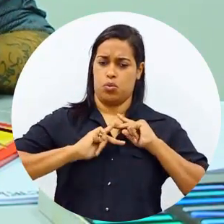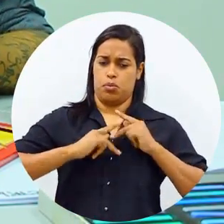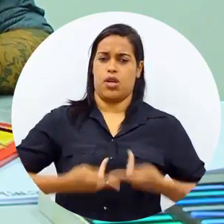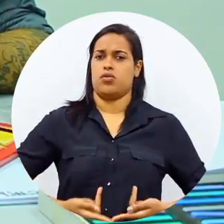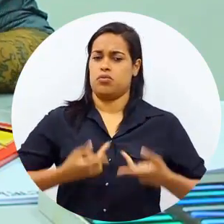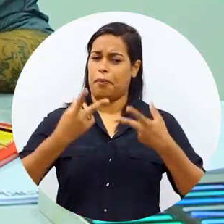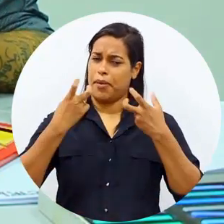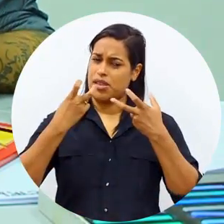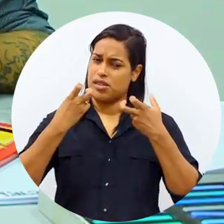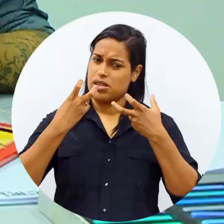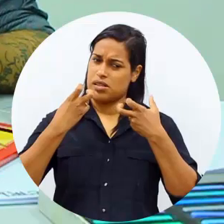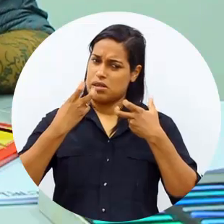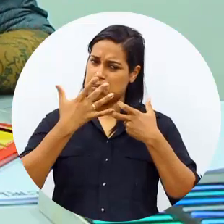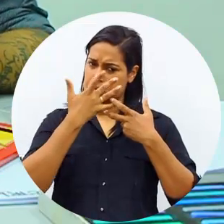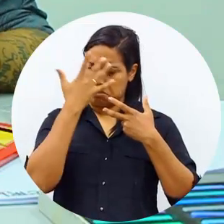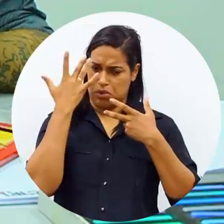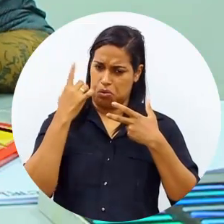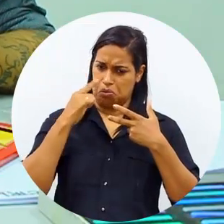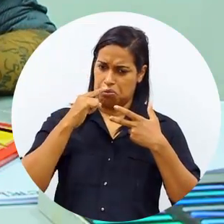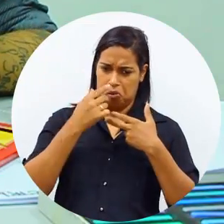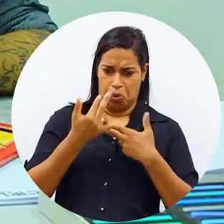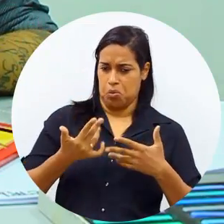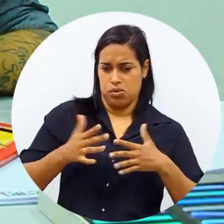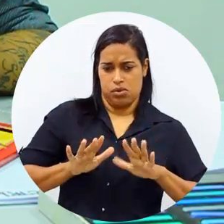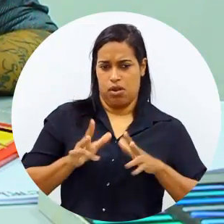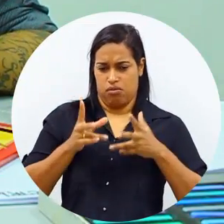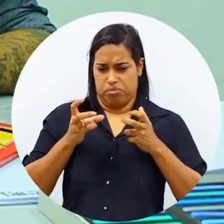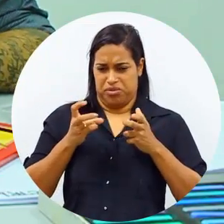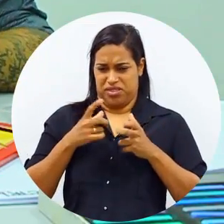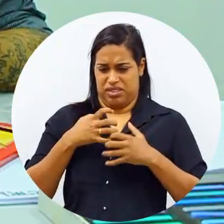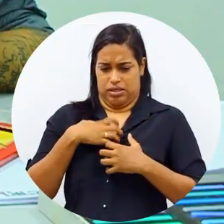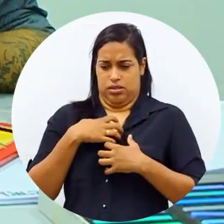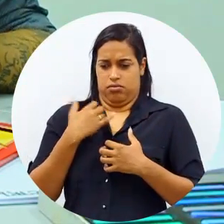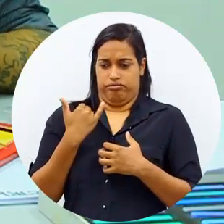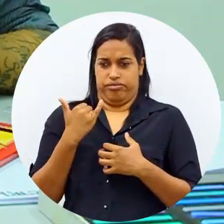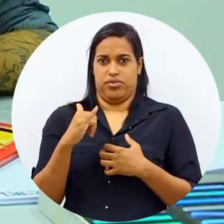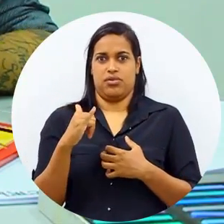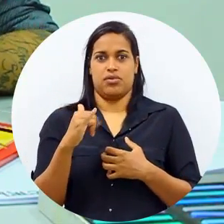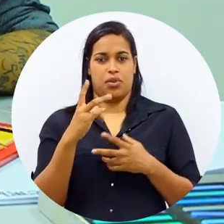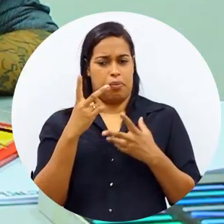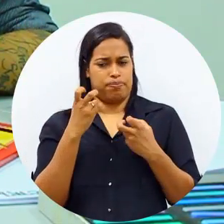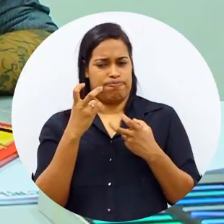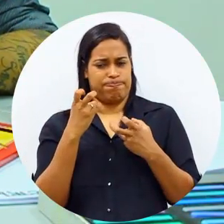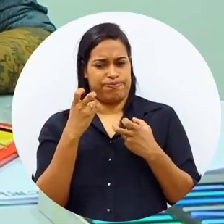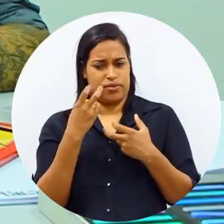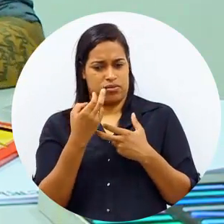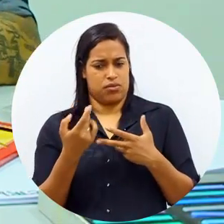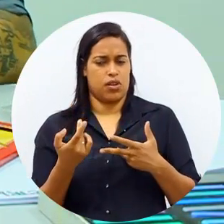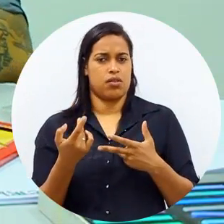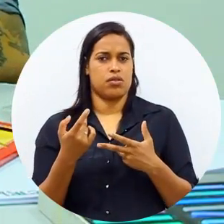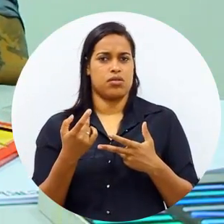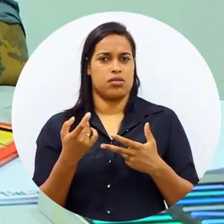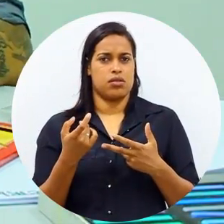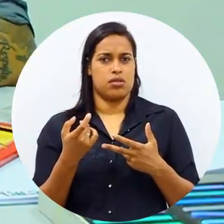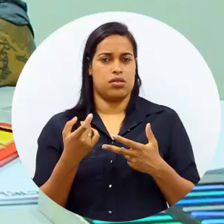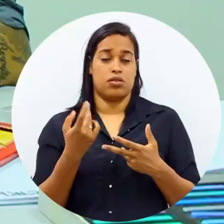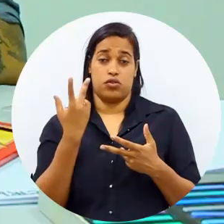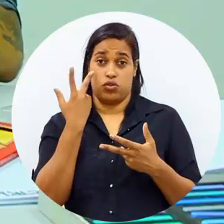humanos, percebemos algo que nos passe a ideia de equilíbrio, ou sentimos equilíbrio quando observamos